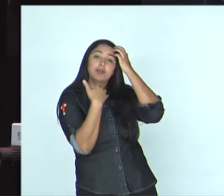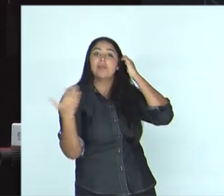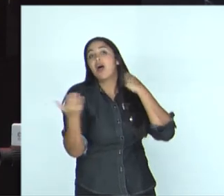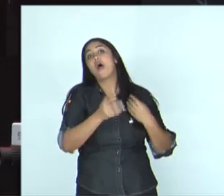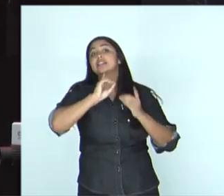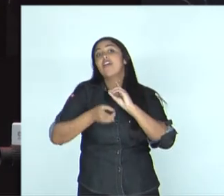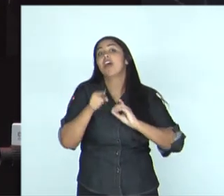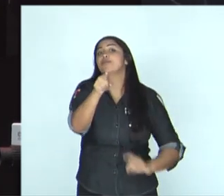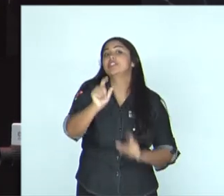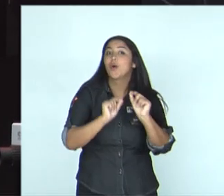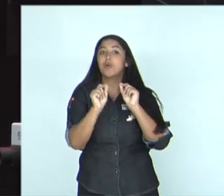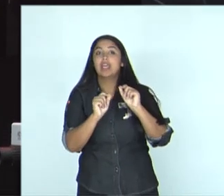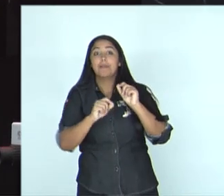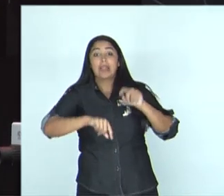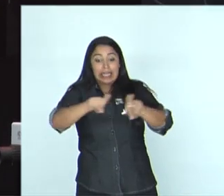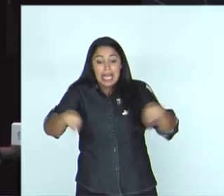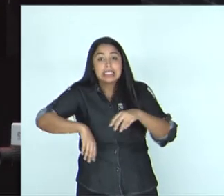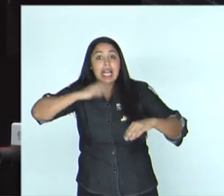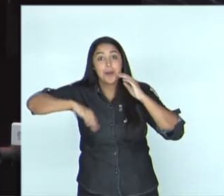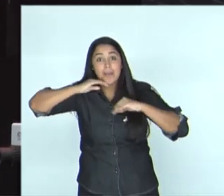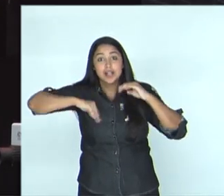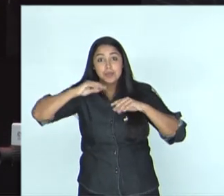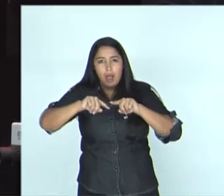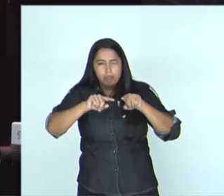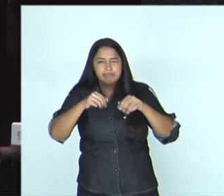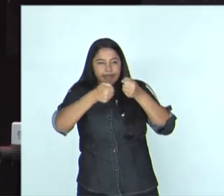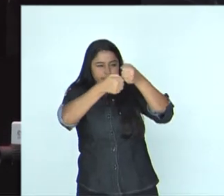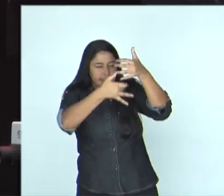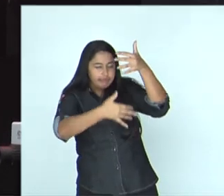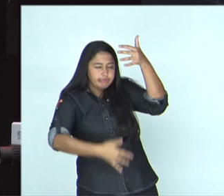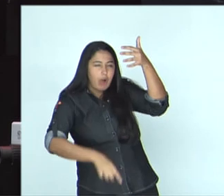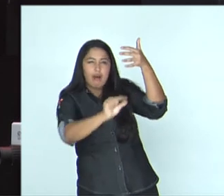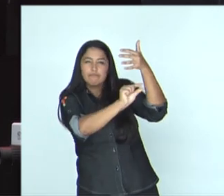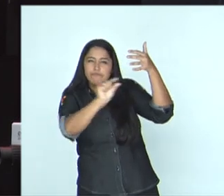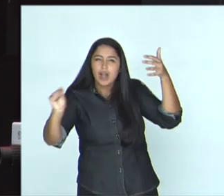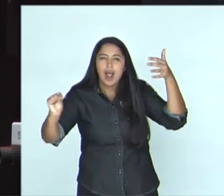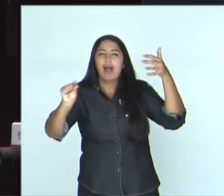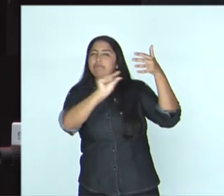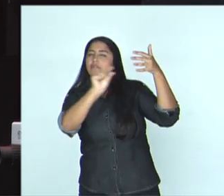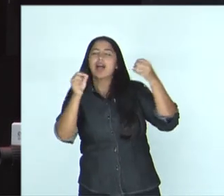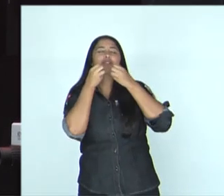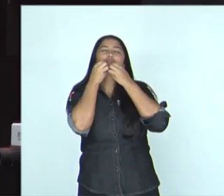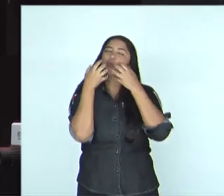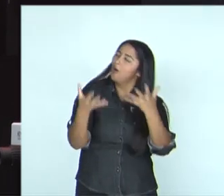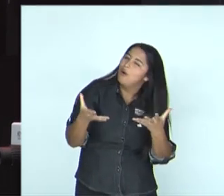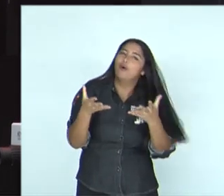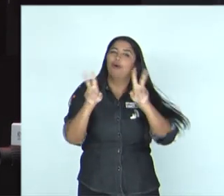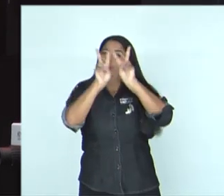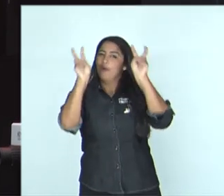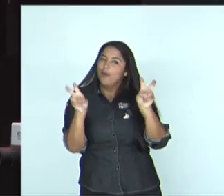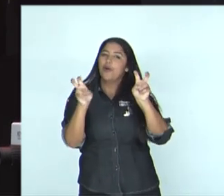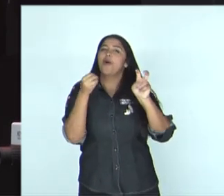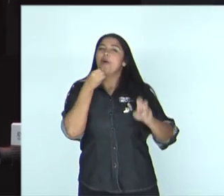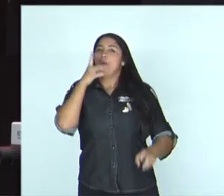no chat do YouTube, tá certo? Se bem que alguém já podia escrever aqui agora: bom dia, pastor, bom dia, pastor, para ver se você está ligado mesmo